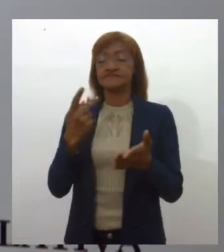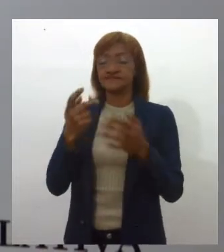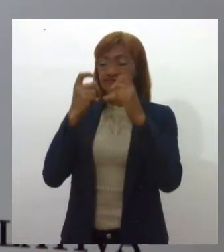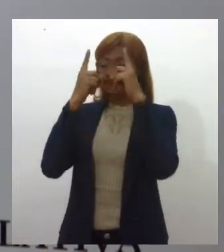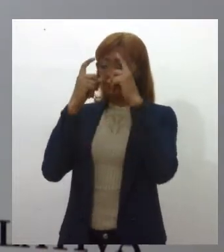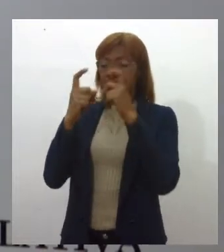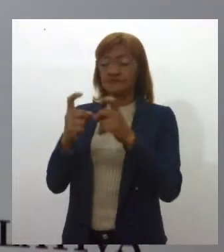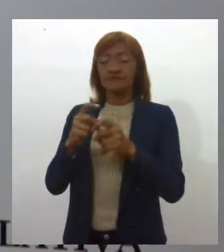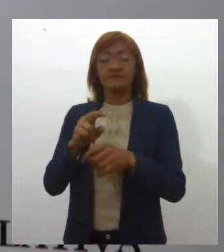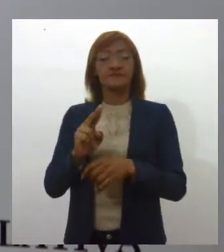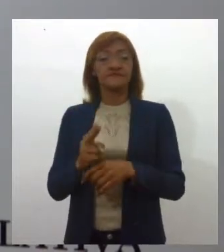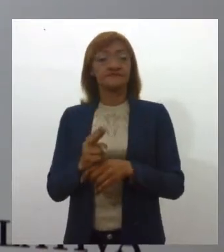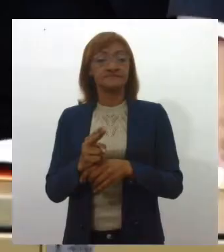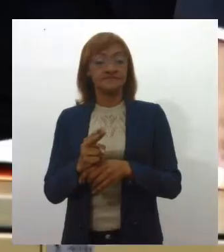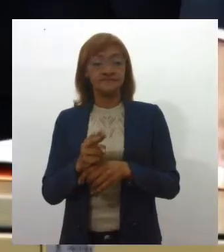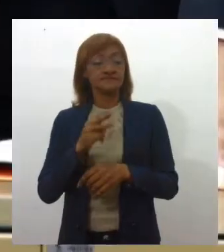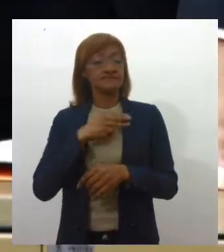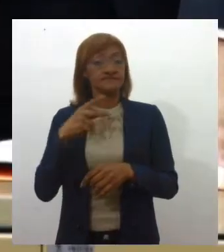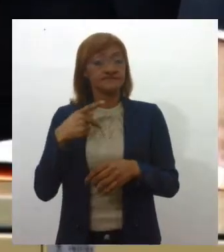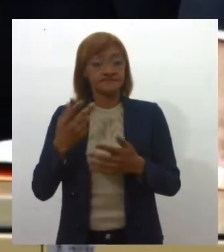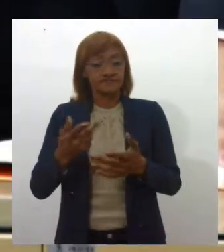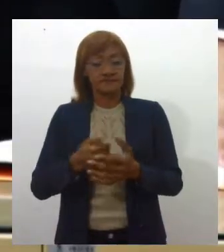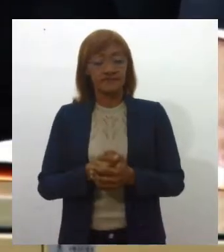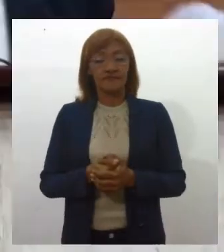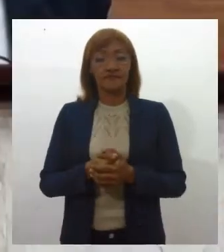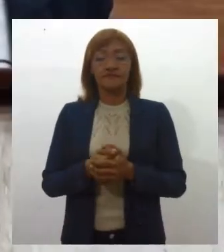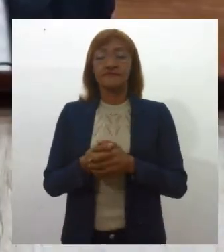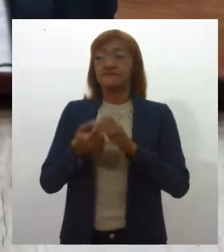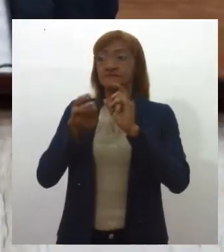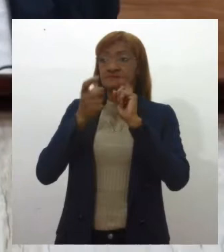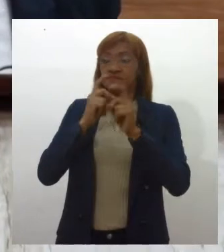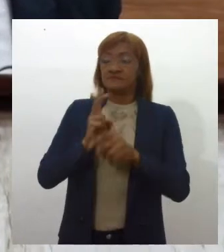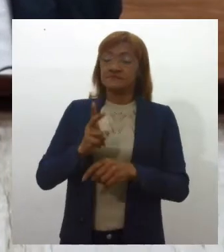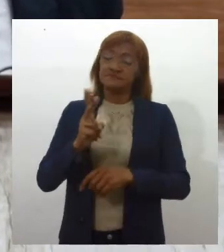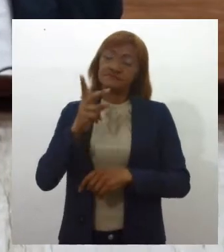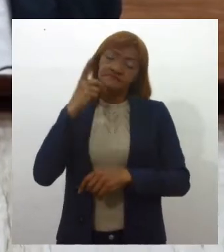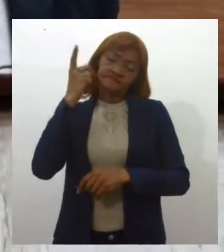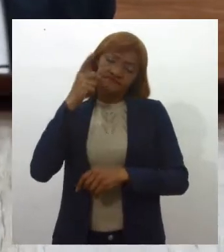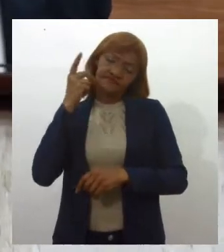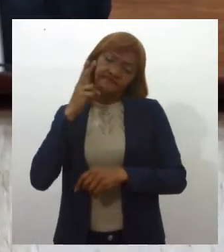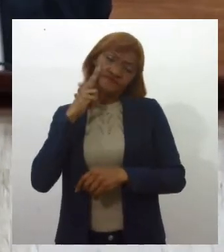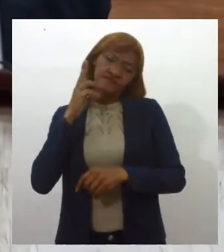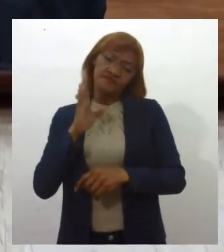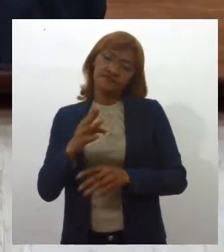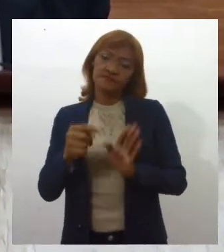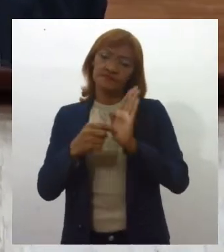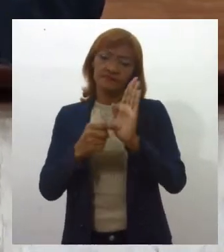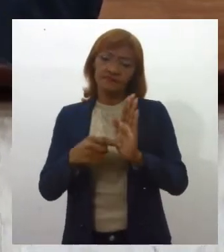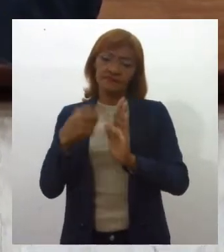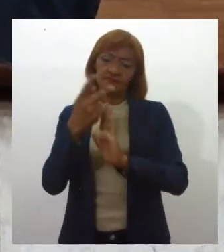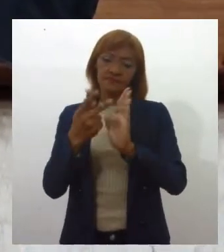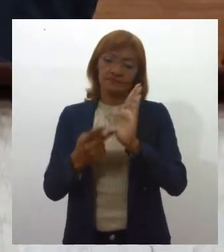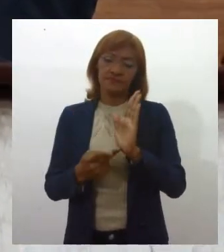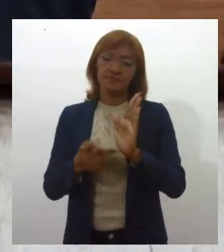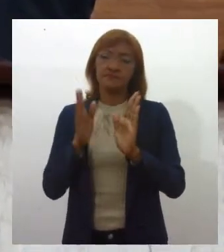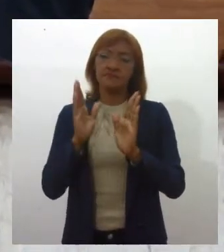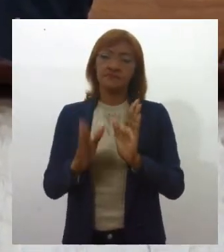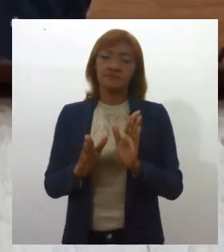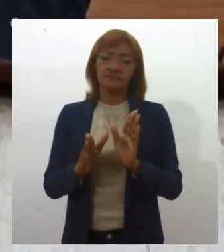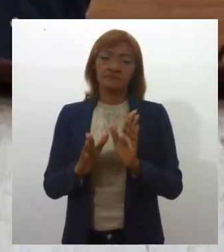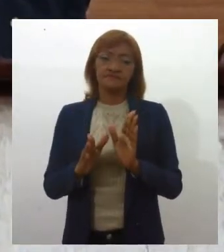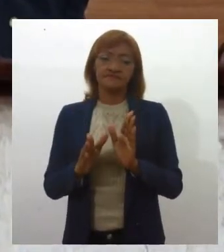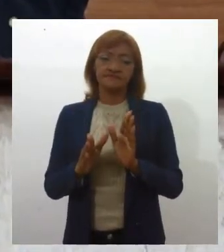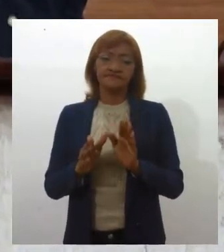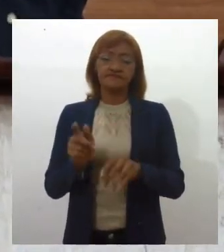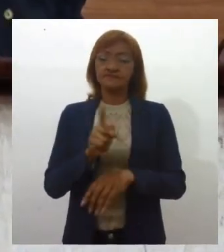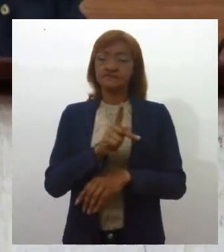praticadas aos órgãos de segurança pública. Ainda durante a sessão, o deputado Zezinho Sobral apresentou um projeto com coautoria do presidente da Alese, o